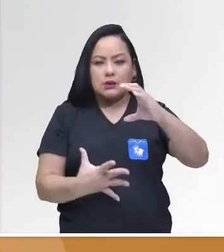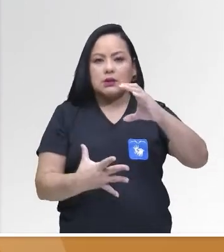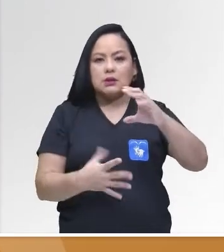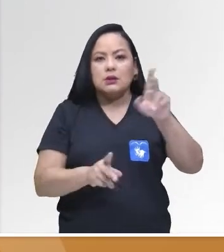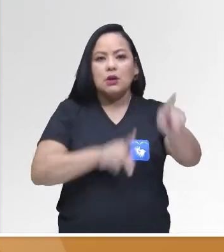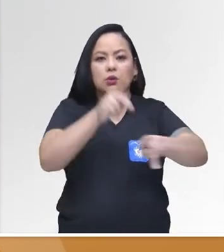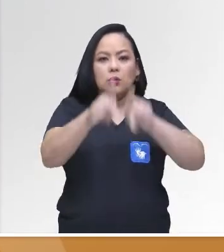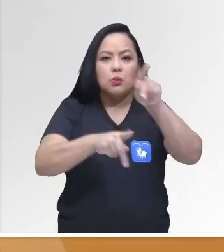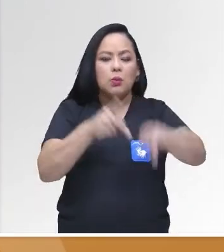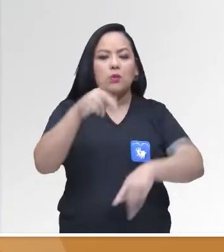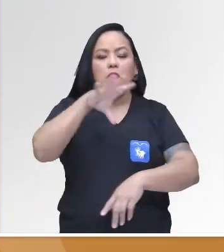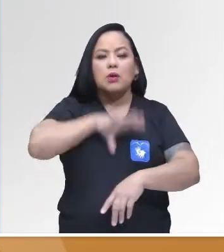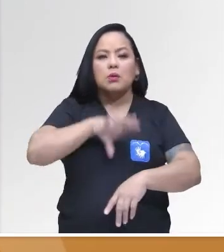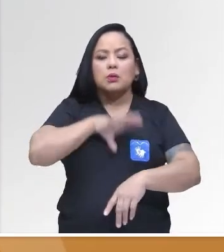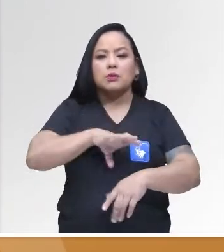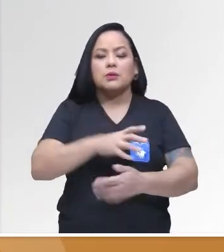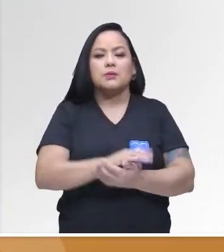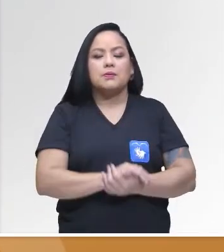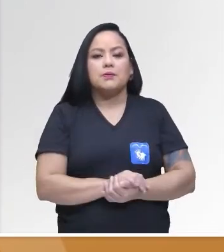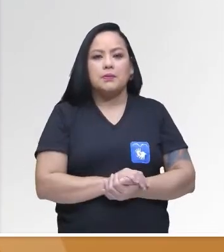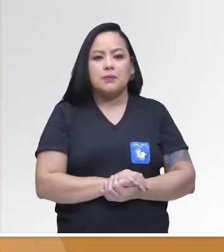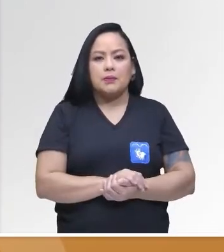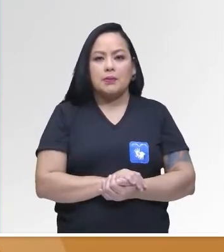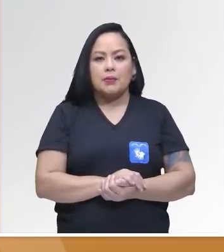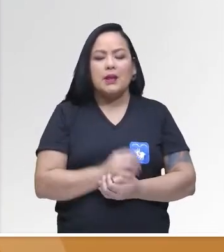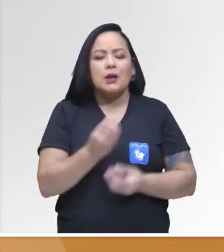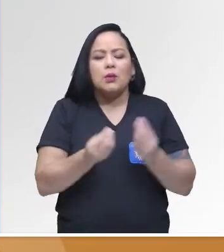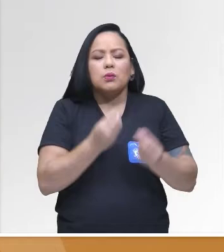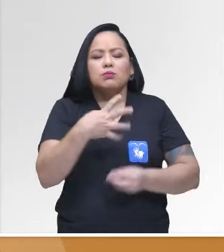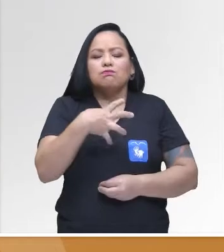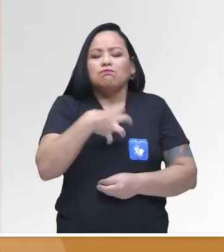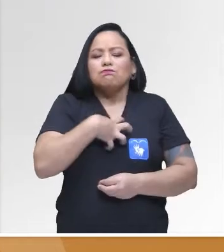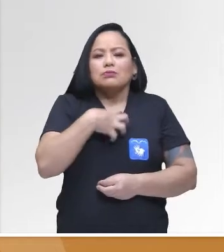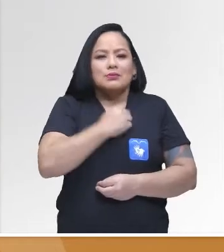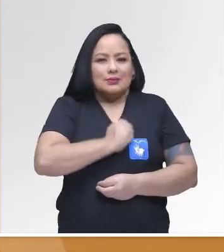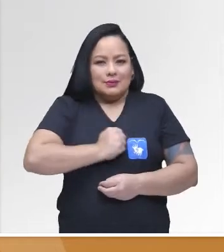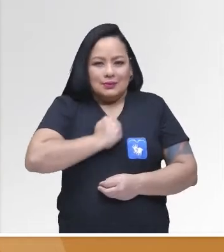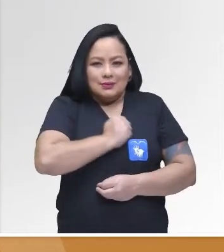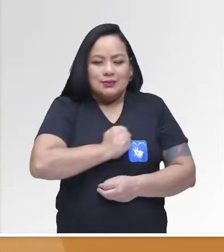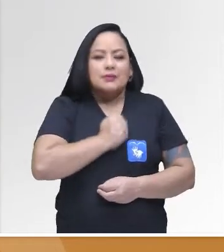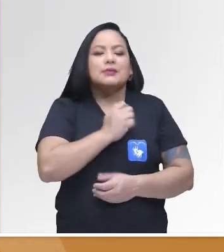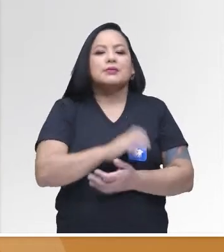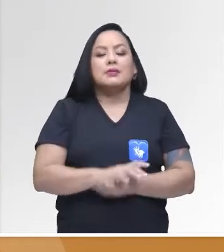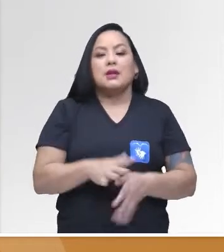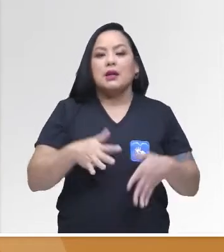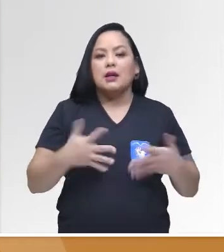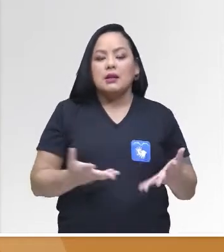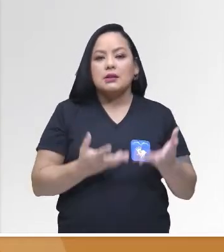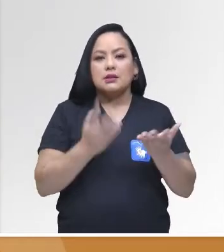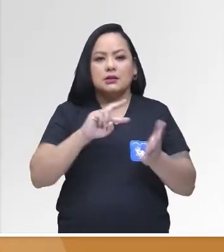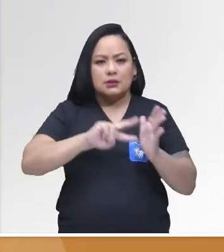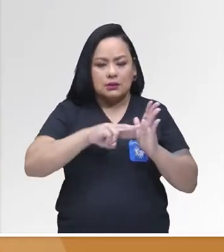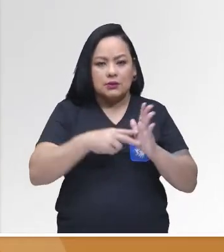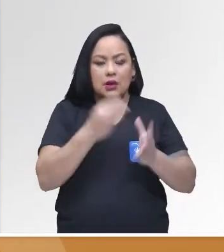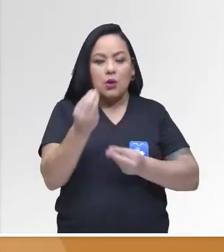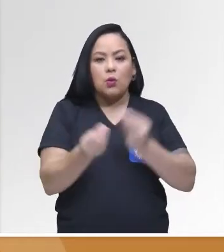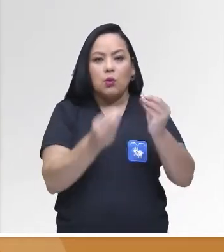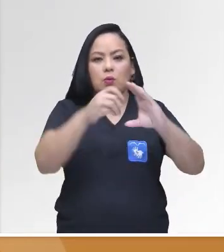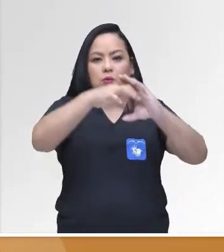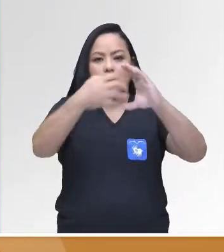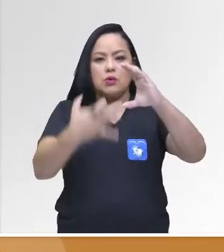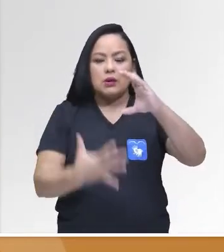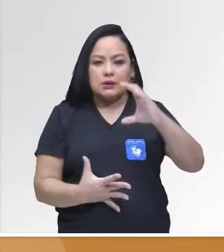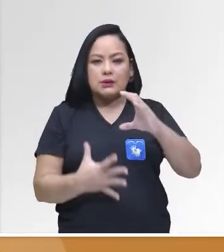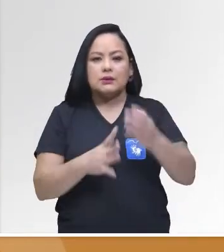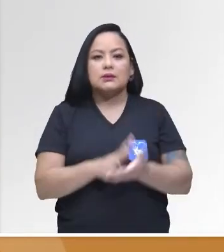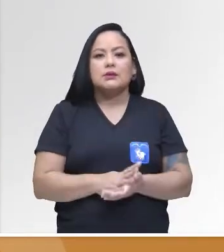povo português. O saudosismo, a saudade. Essa já é uma característica